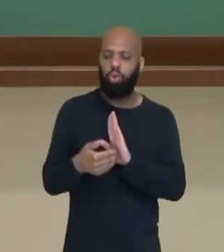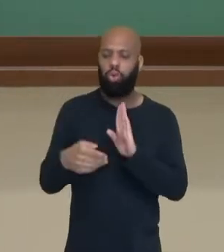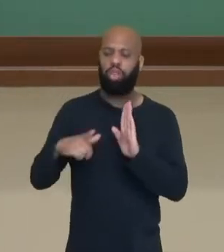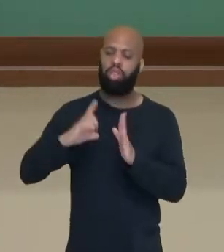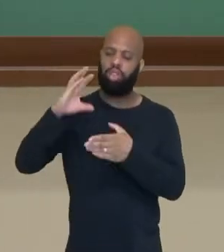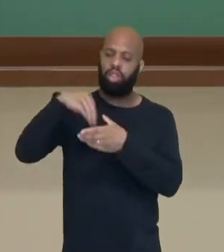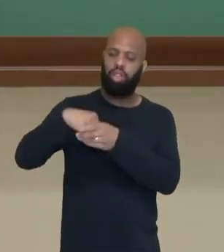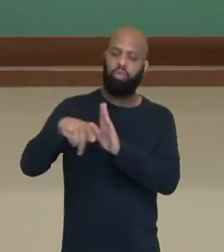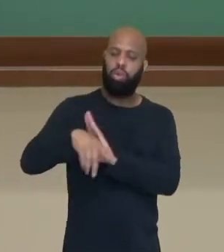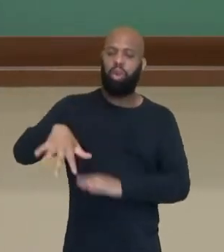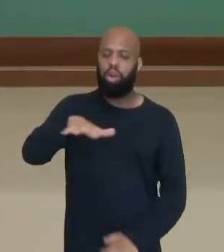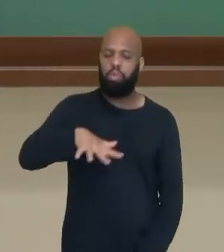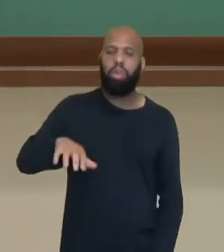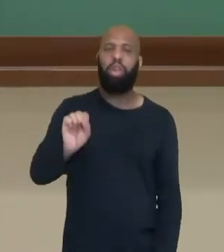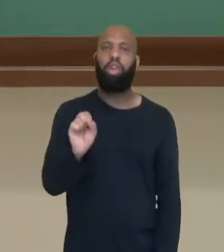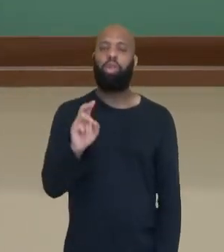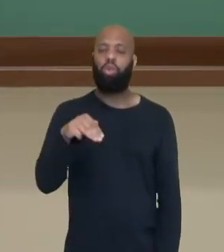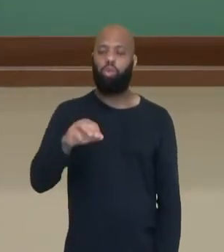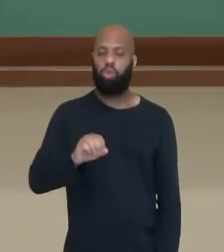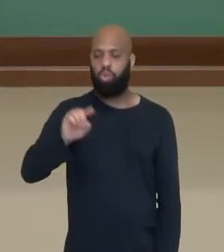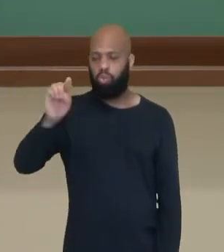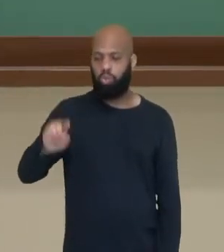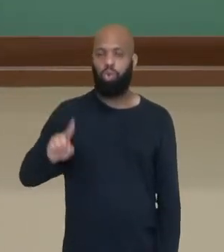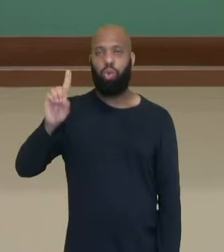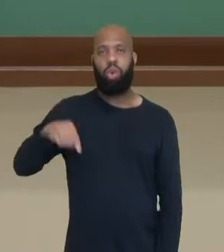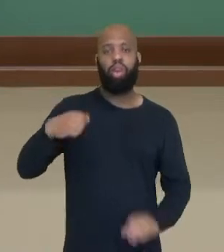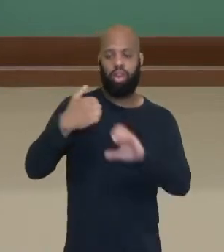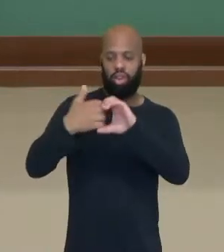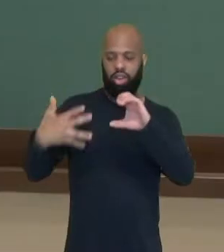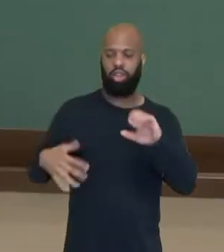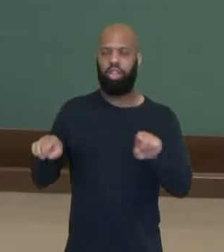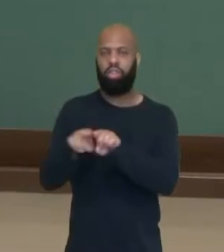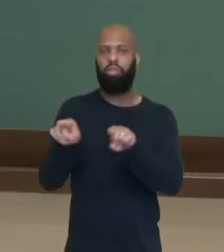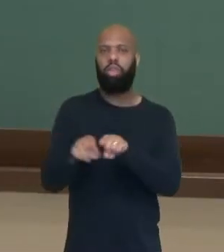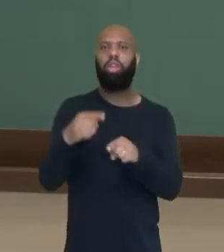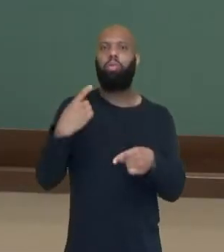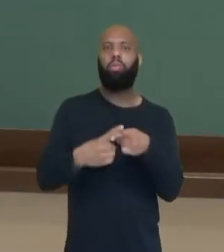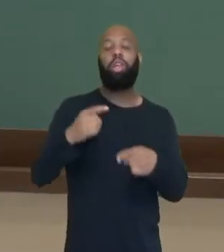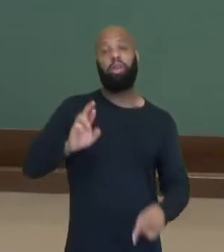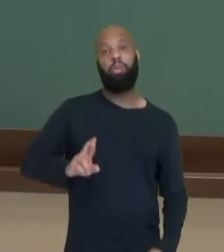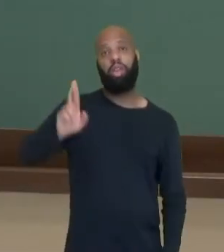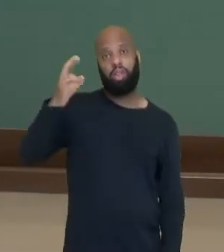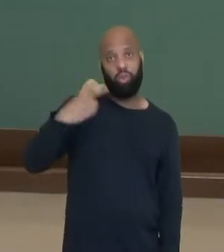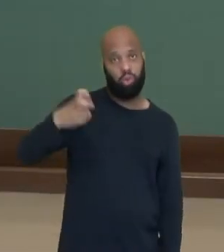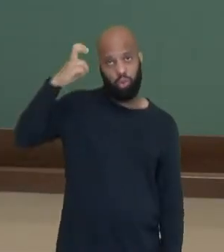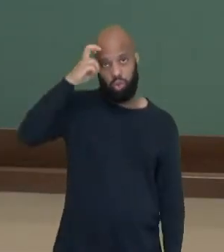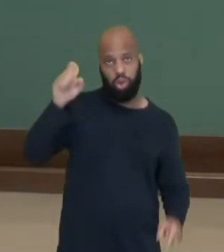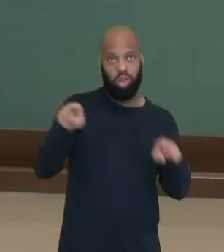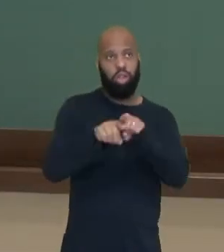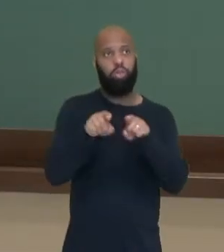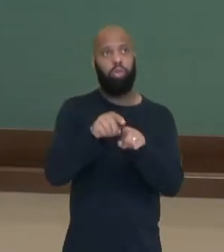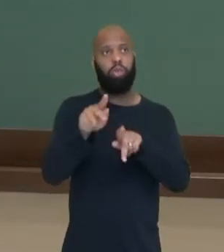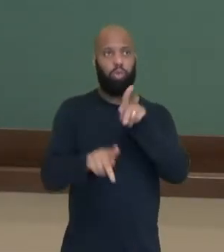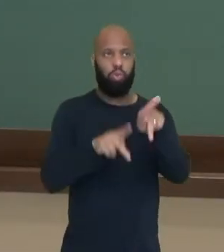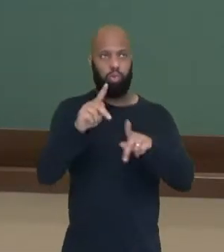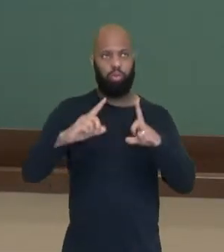do sumô ali é característico já porque representa muito da cultura e do povo